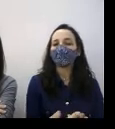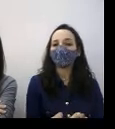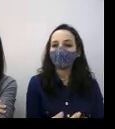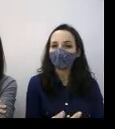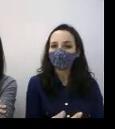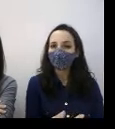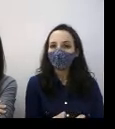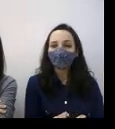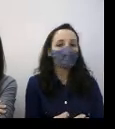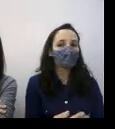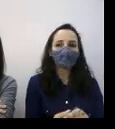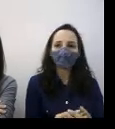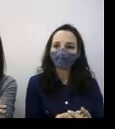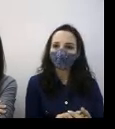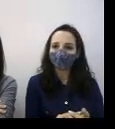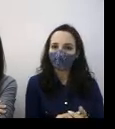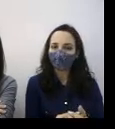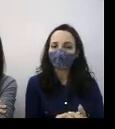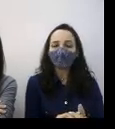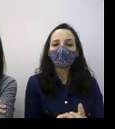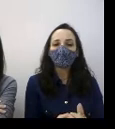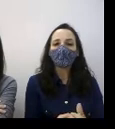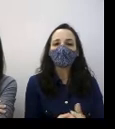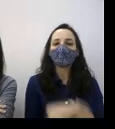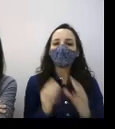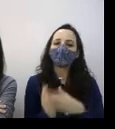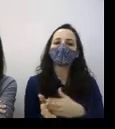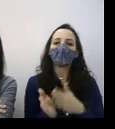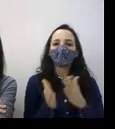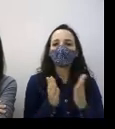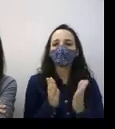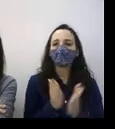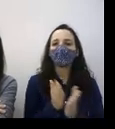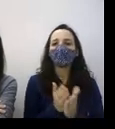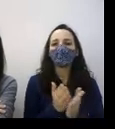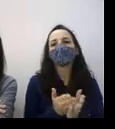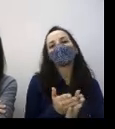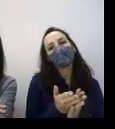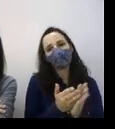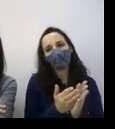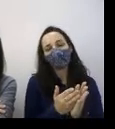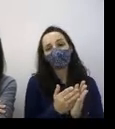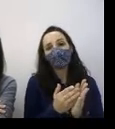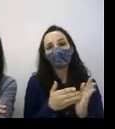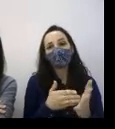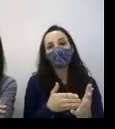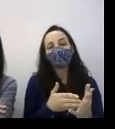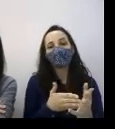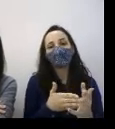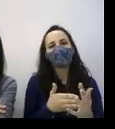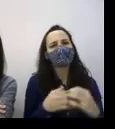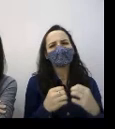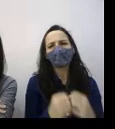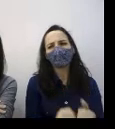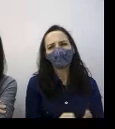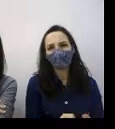inflamatórias intestinais. Em todas as pessoas, momentos próximos, anteriores ao diagnóstico, tinham vivências